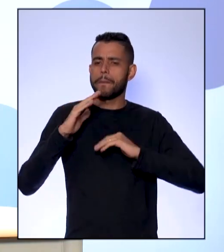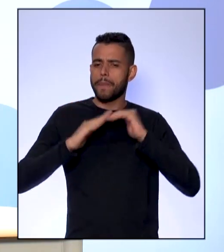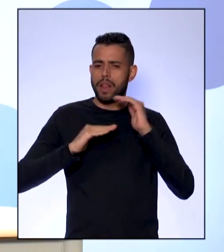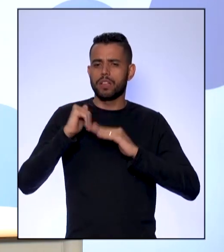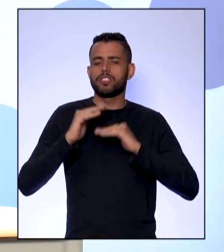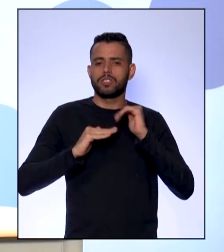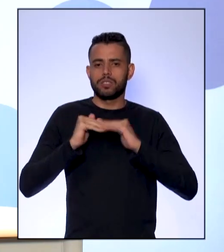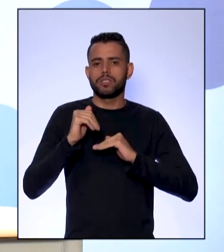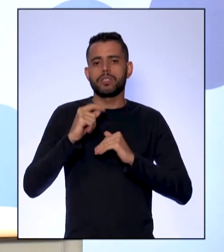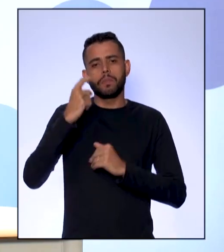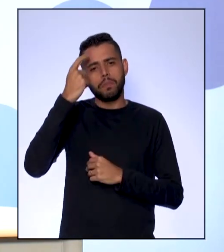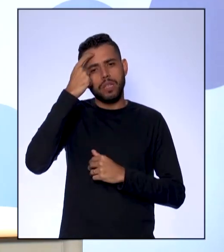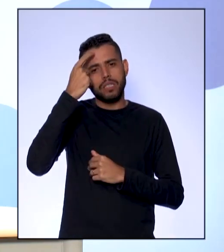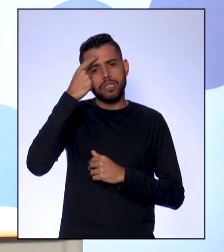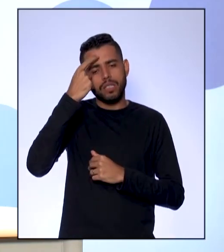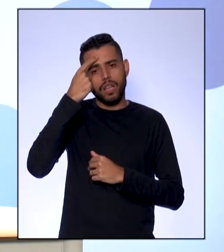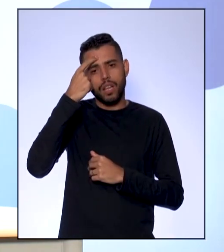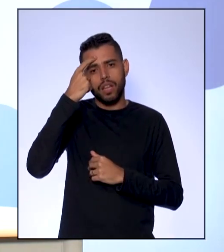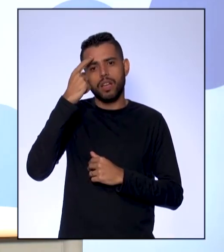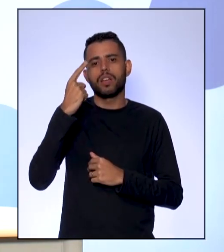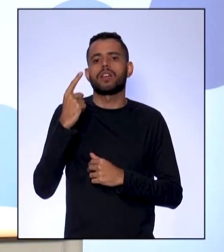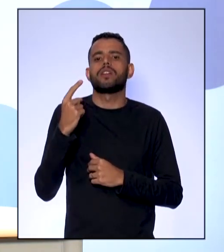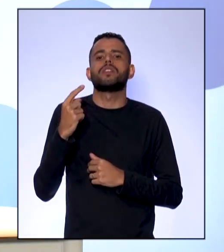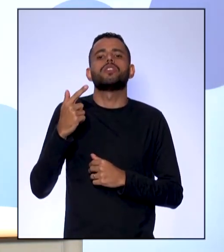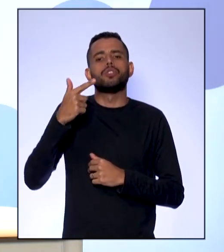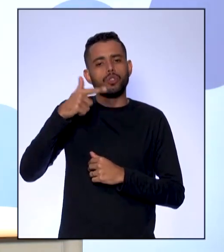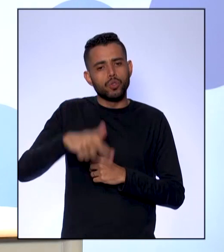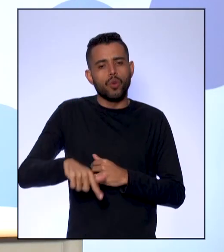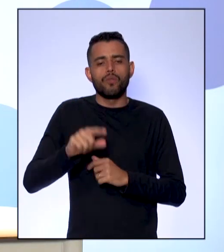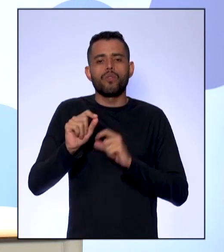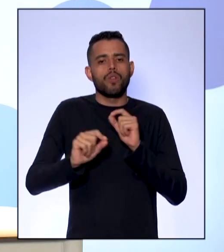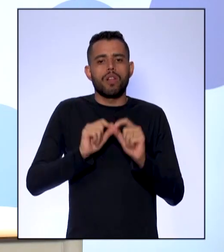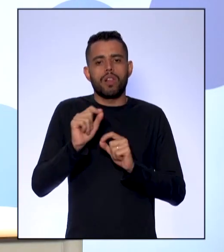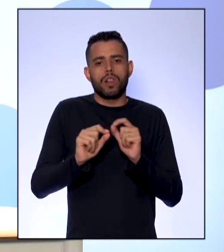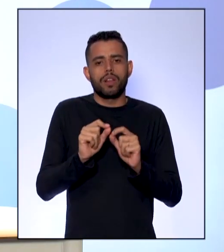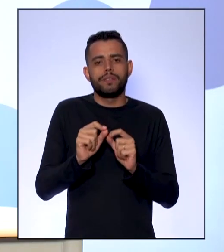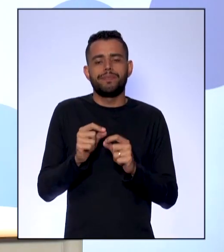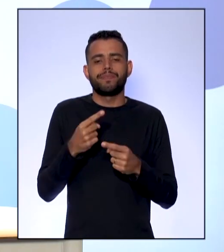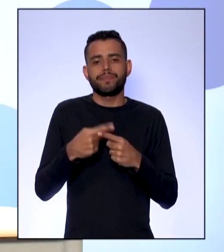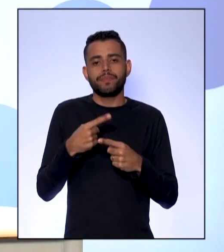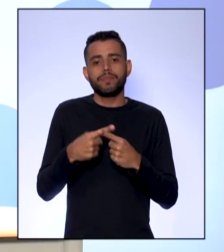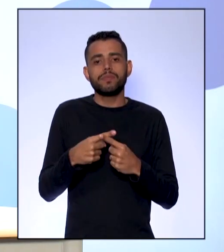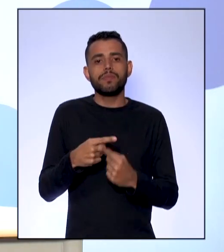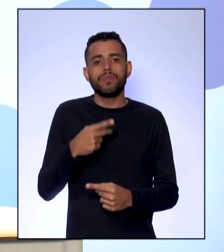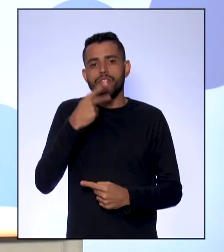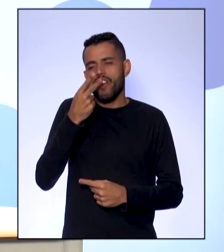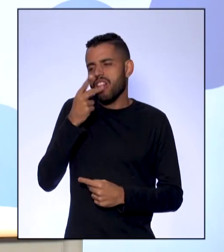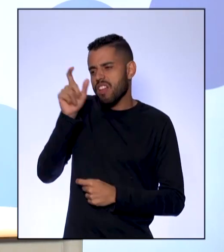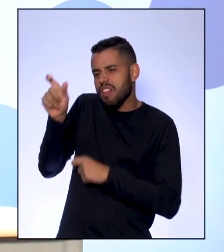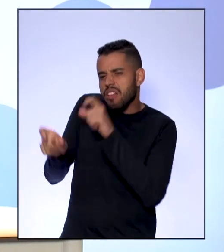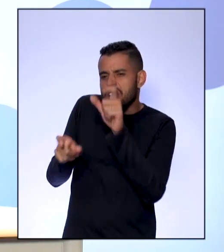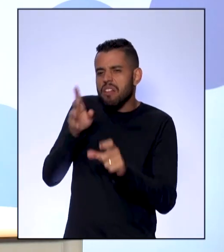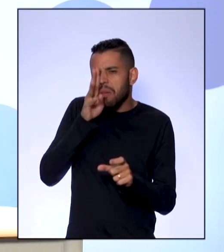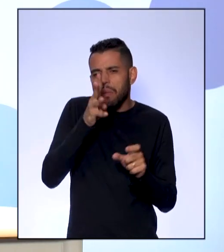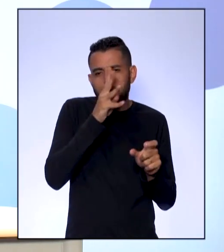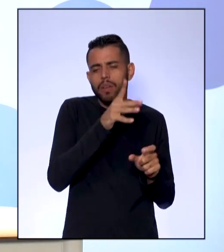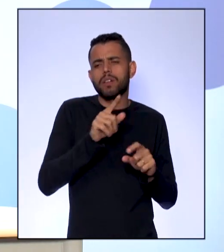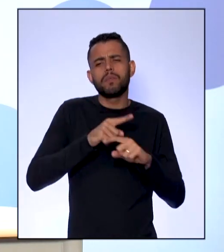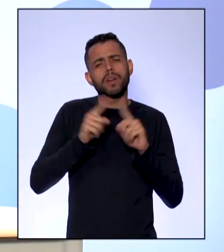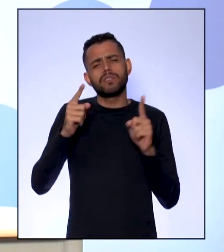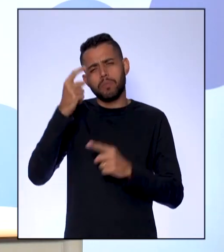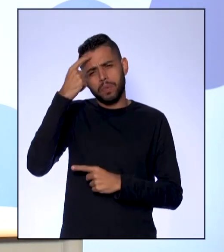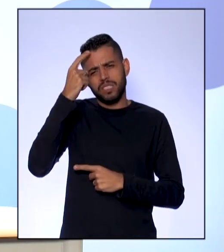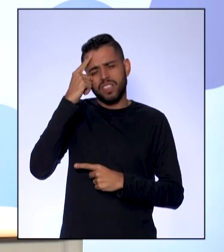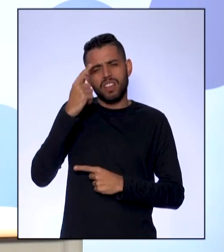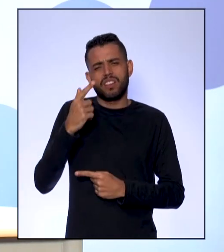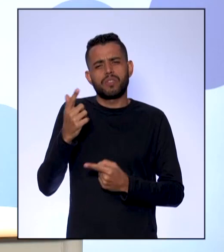né? Pensar, eu volto a bater na tecla, né? É muito fácil a gente falar do outro, mas vamos pensar o que a gente não gostaria que